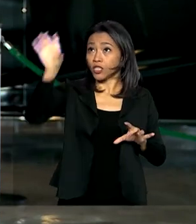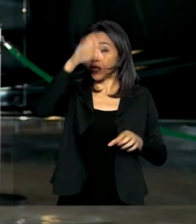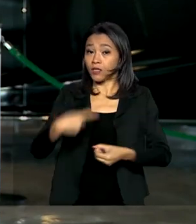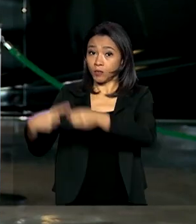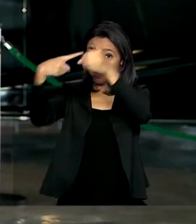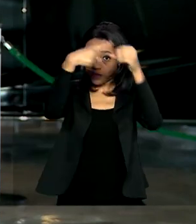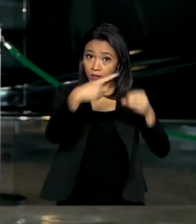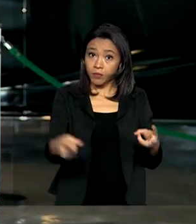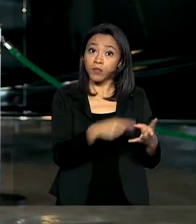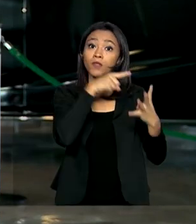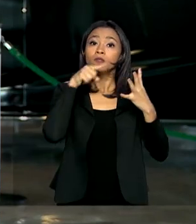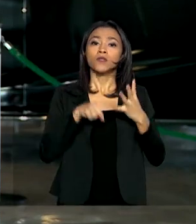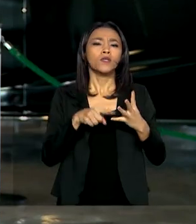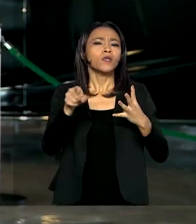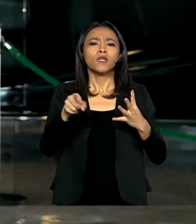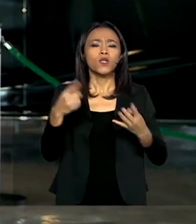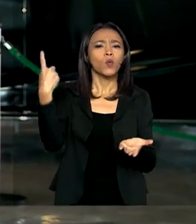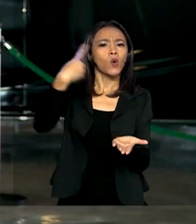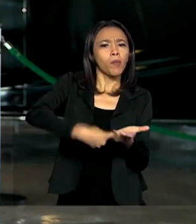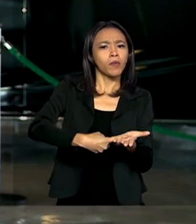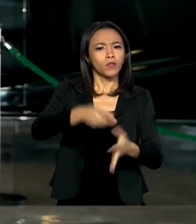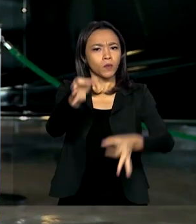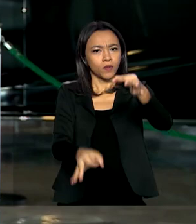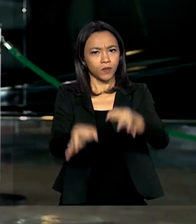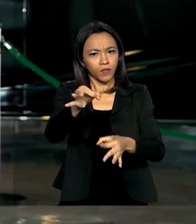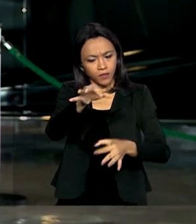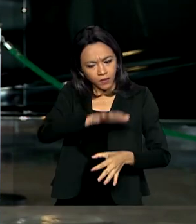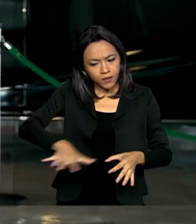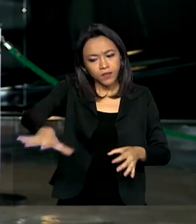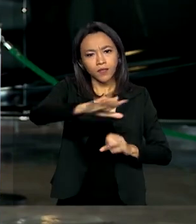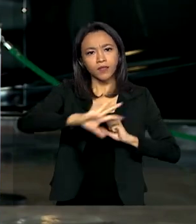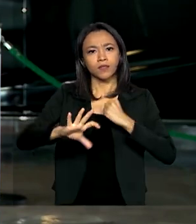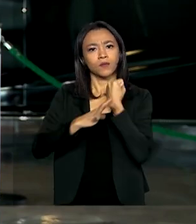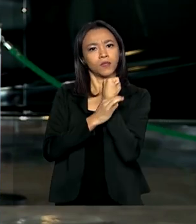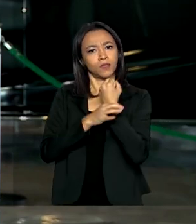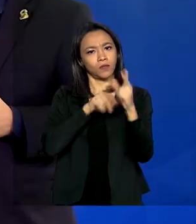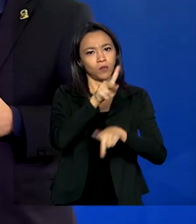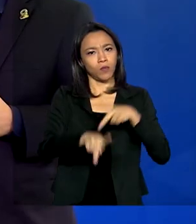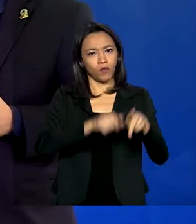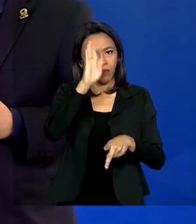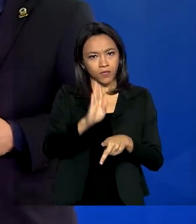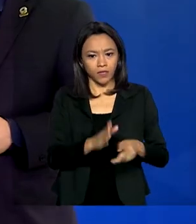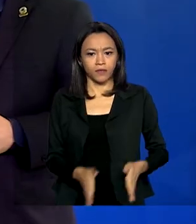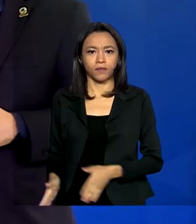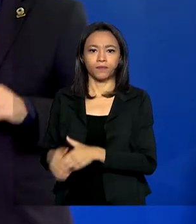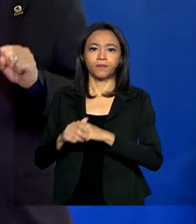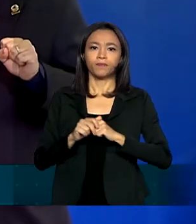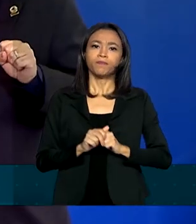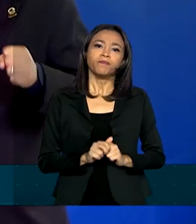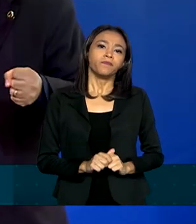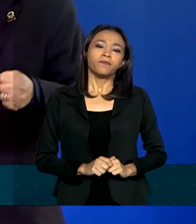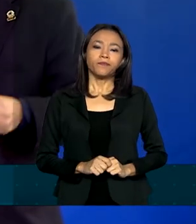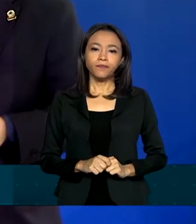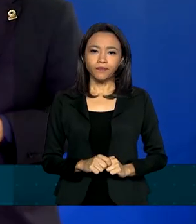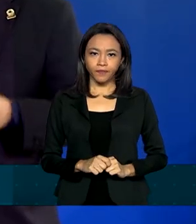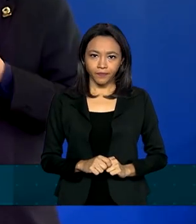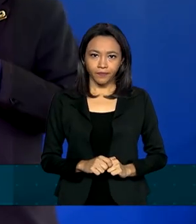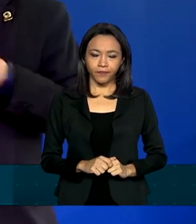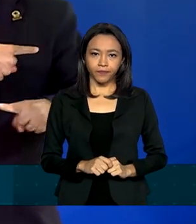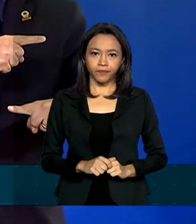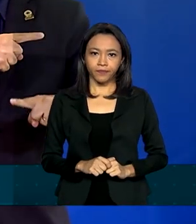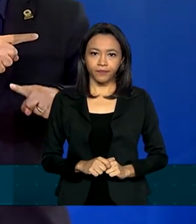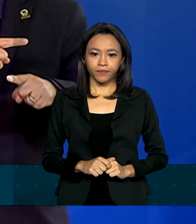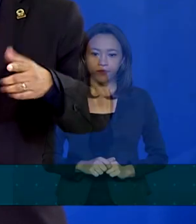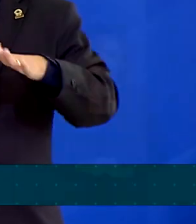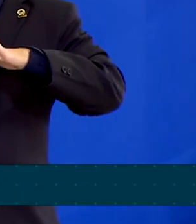e o compromisso com a justiça e a segurança dos brasileiros. Lutarei com todos os meus esforços no combate ao crime